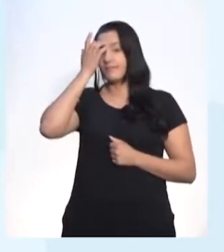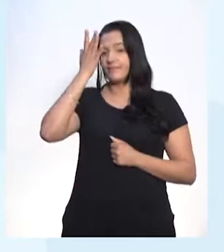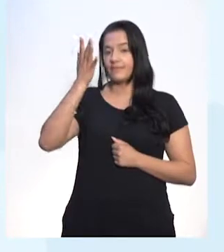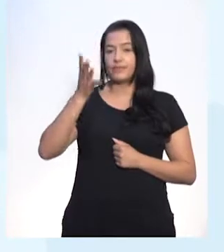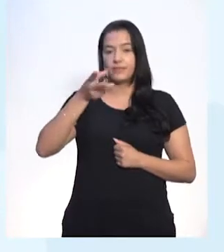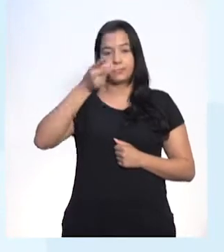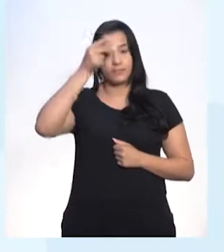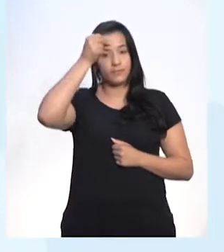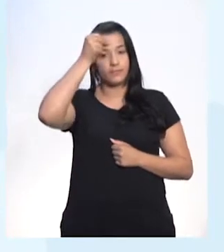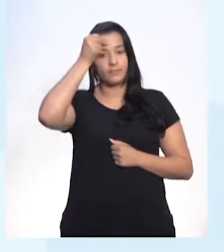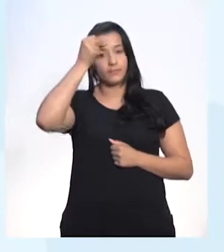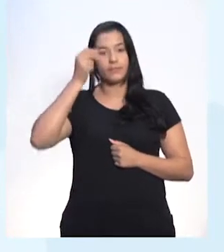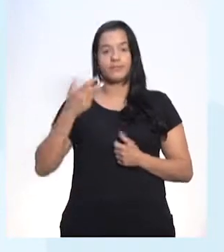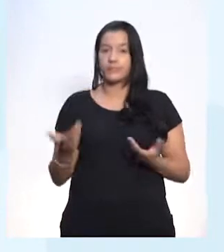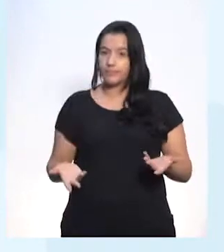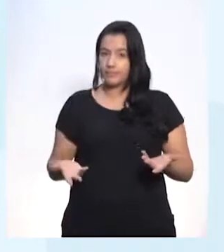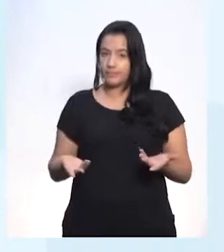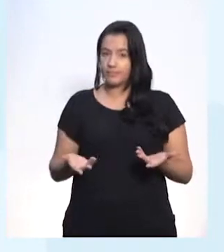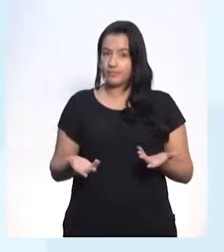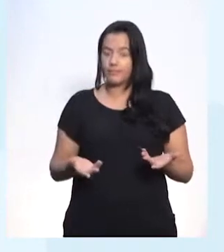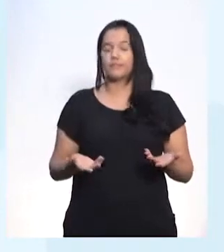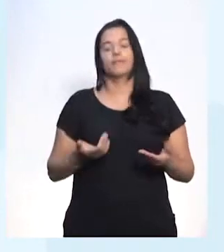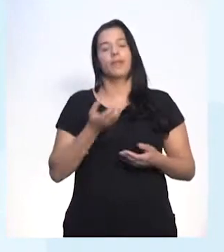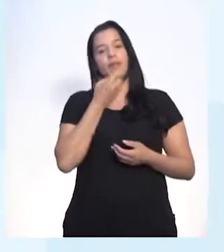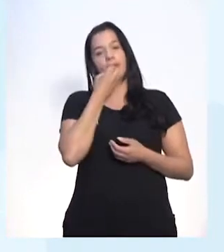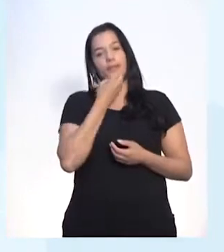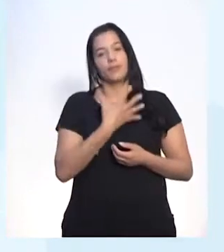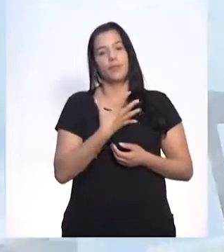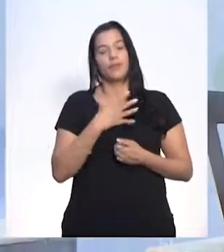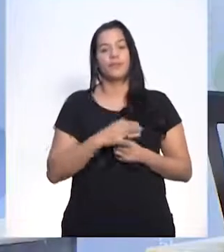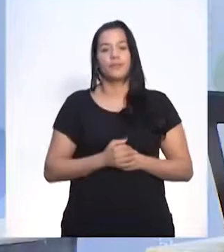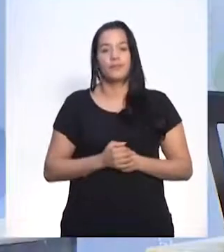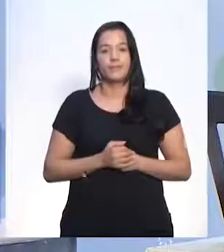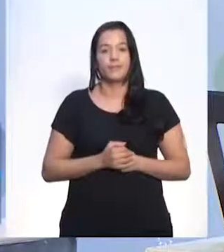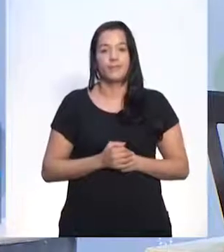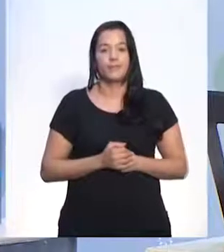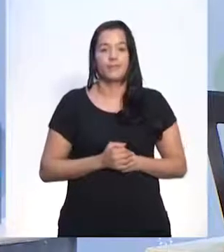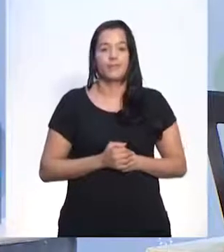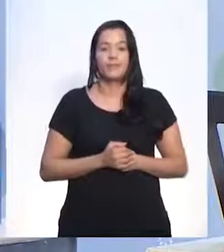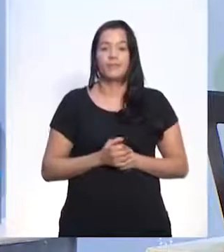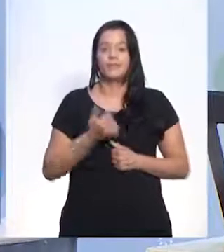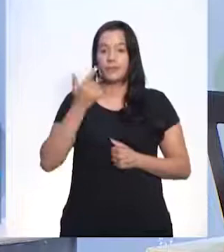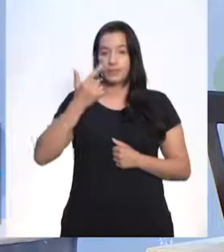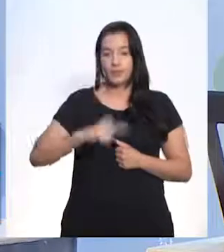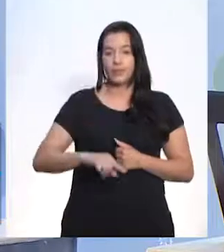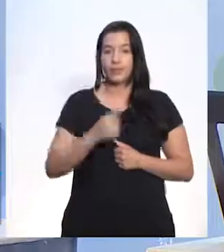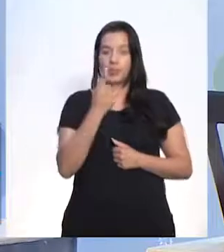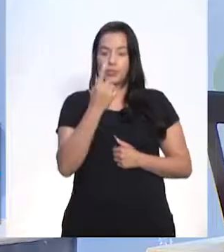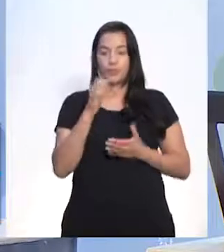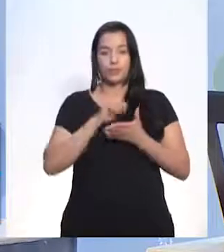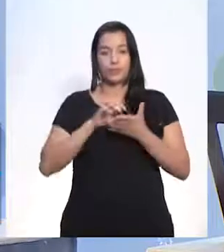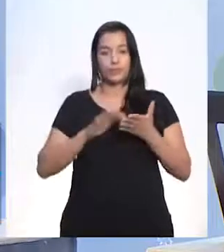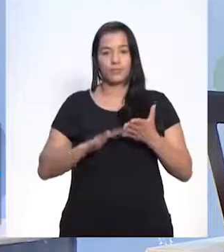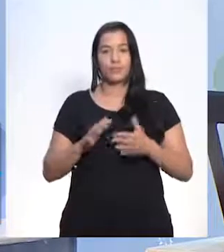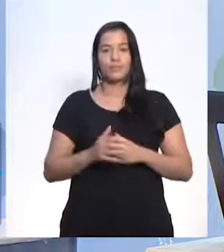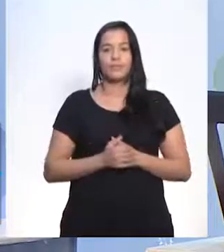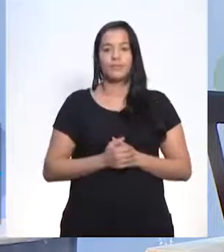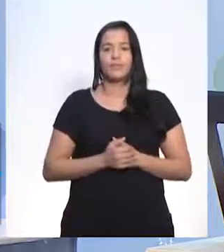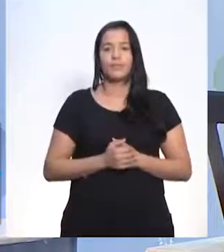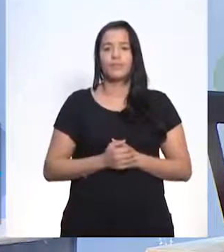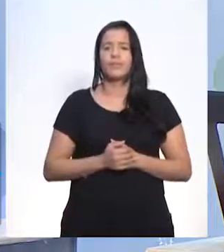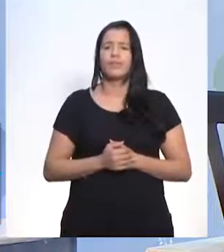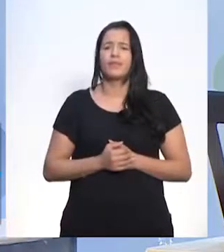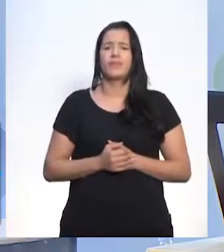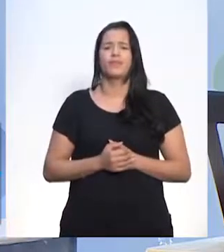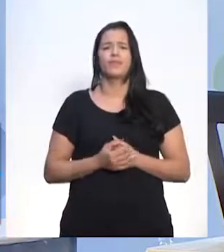de gravar as relações métricas? Espero que sim, hein? Porque ainda tem mais uma atividade. Você fala assim,